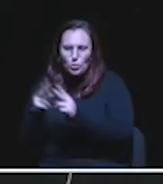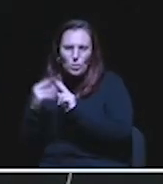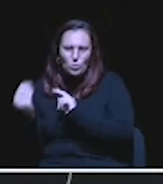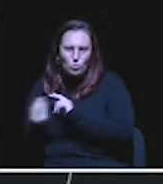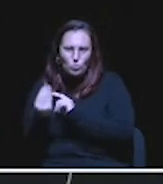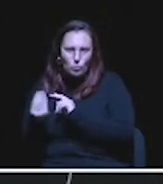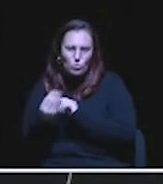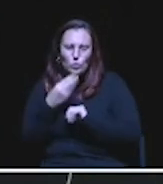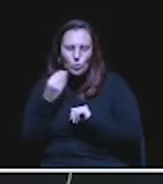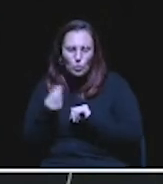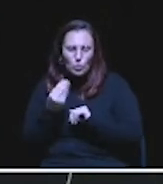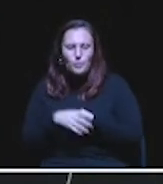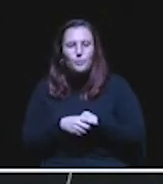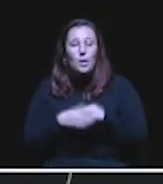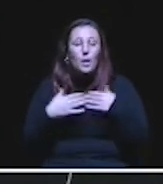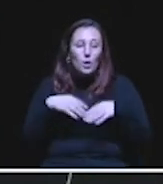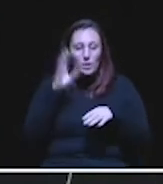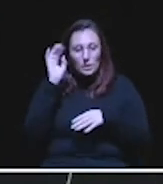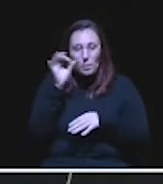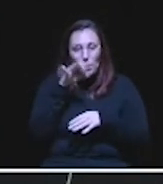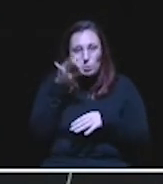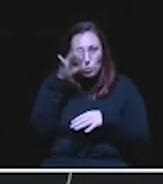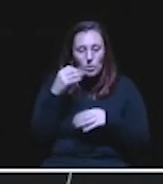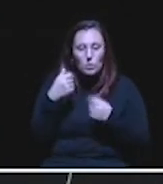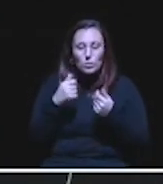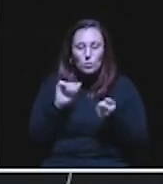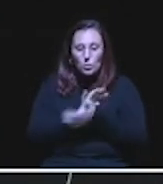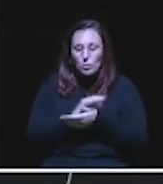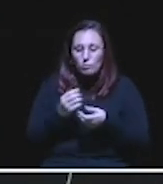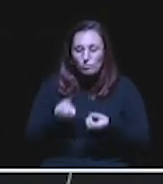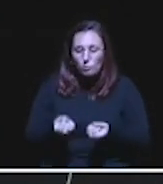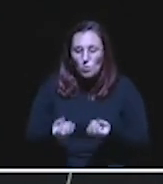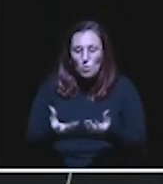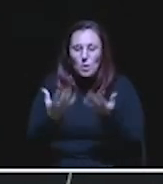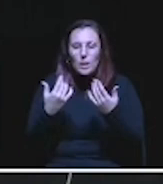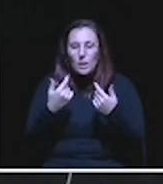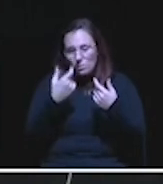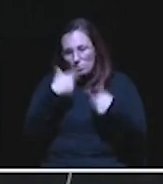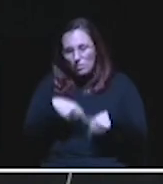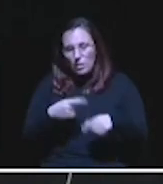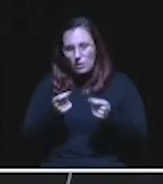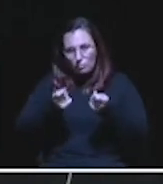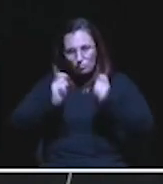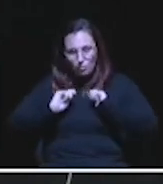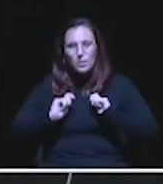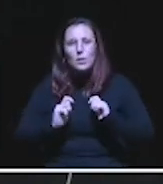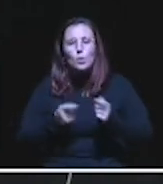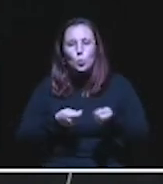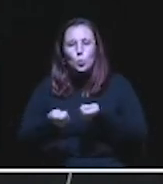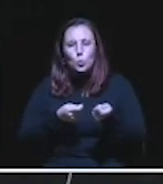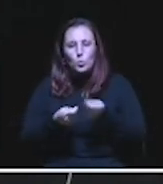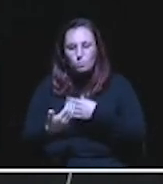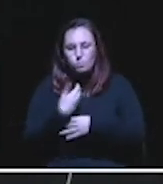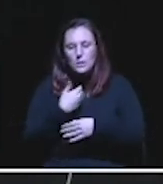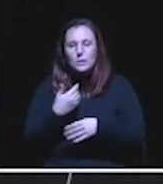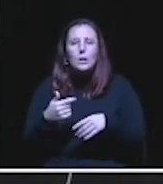Juventude. Agora, sabemos que Carlos Moedas, depois de todas estas notícias e confusões, decidiu assumir para si a coordenação direta de tudo o que tem a ver